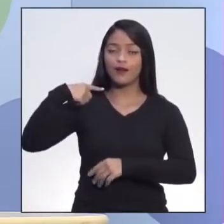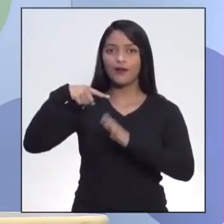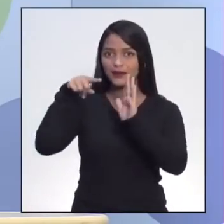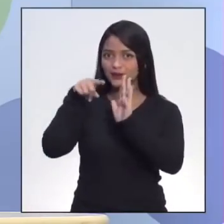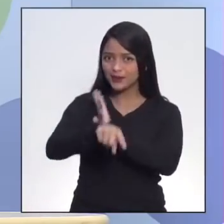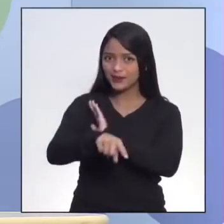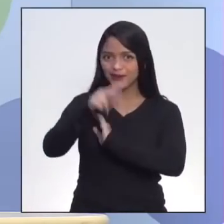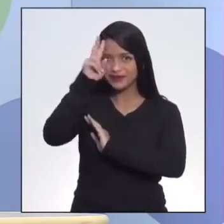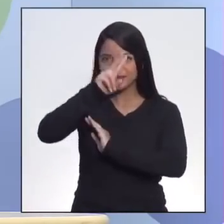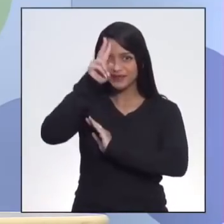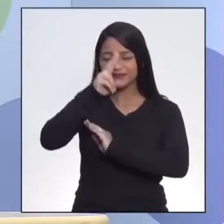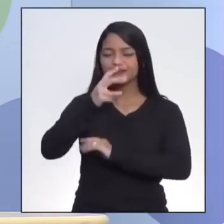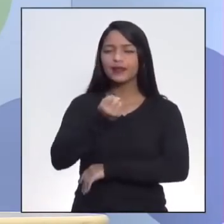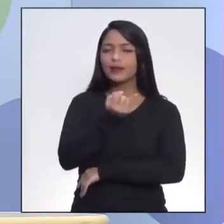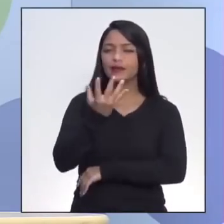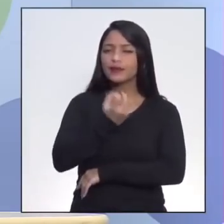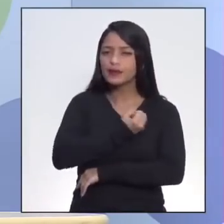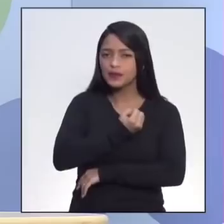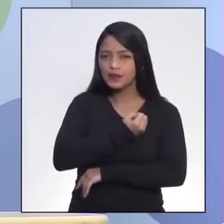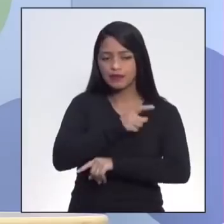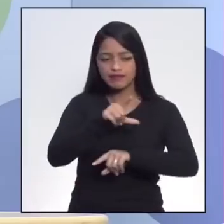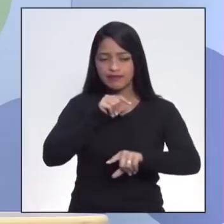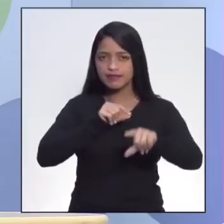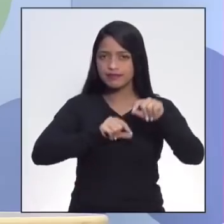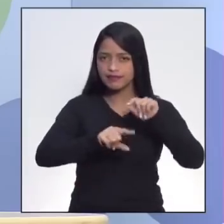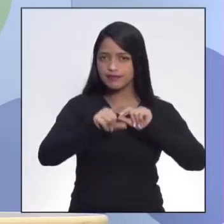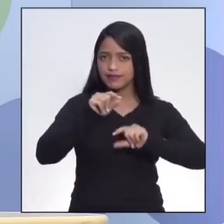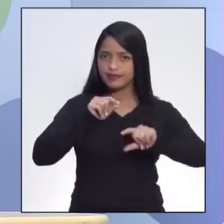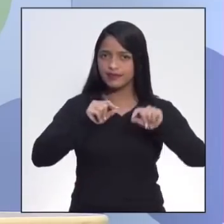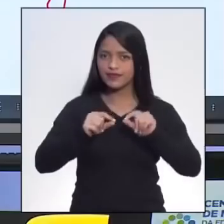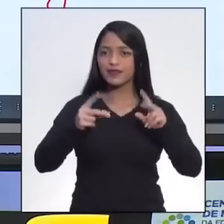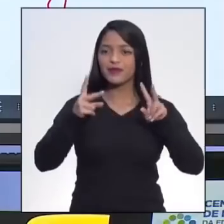valores numéricos, nesse caso aí, saber a relação, né?